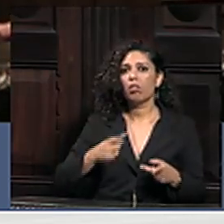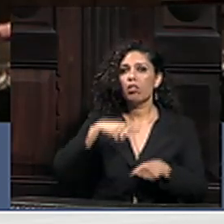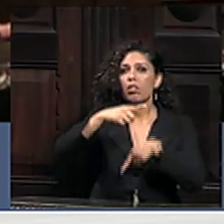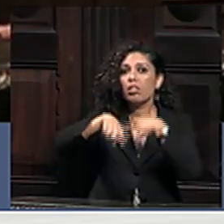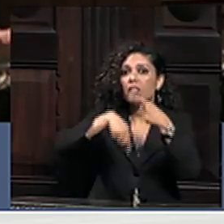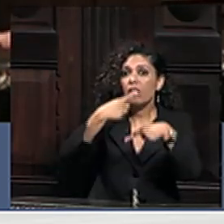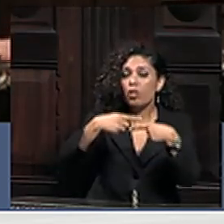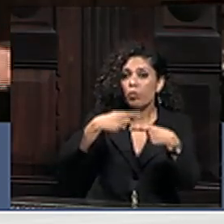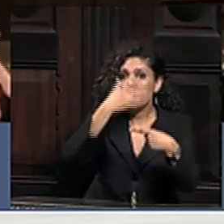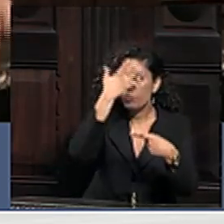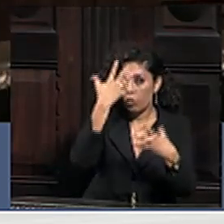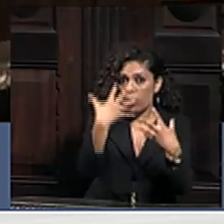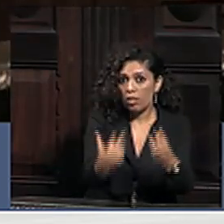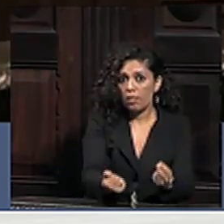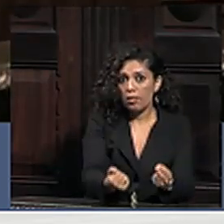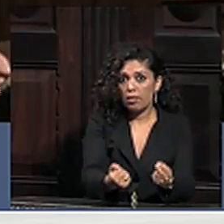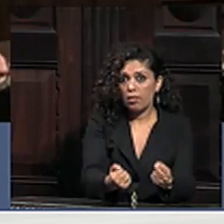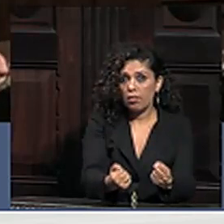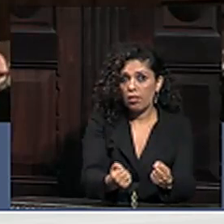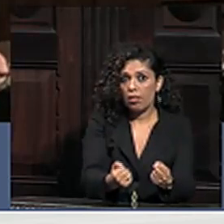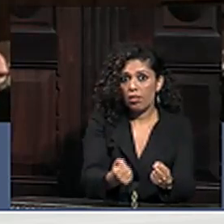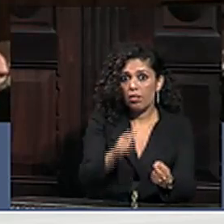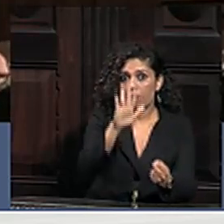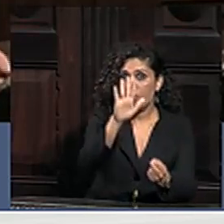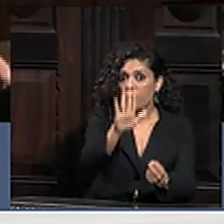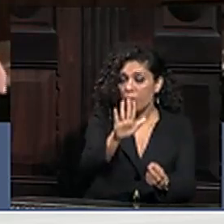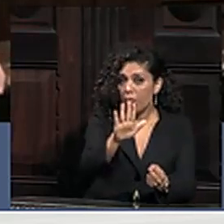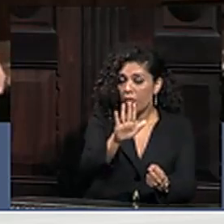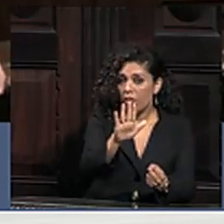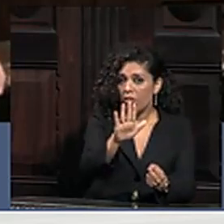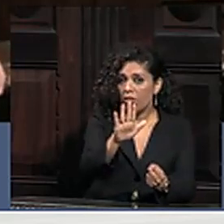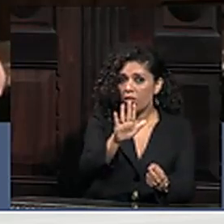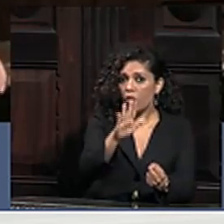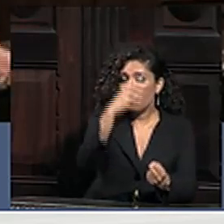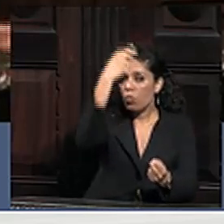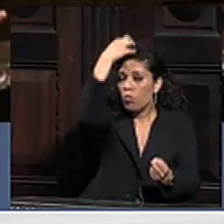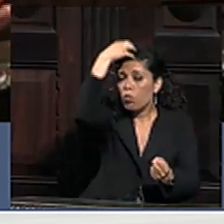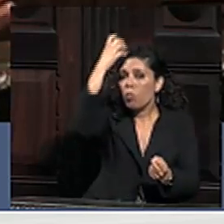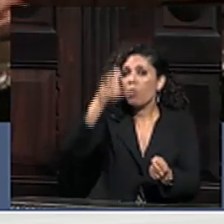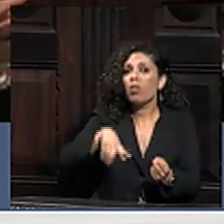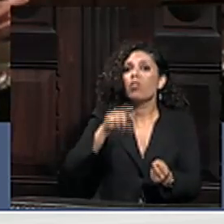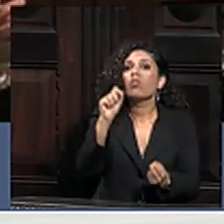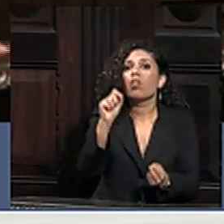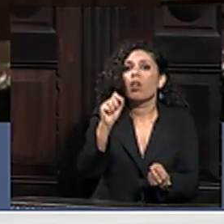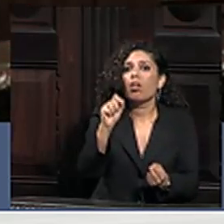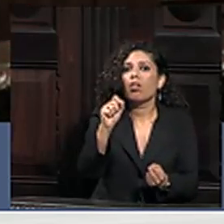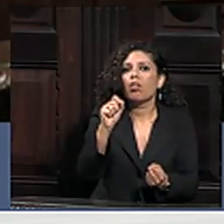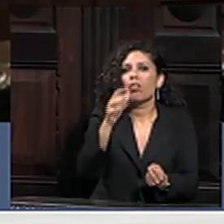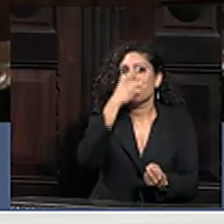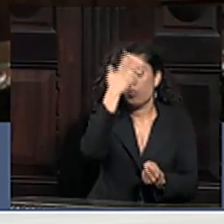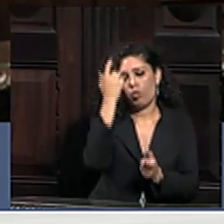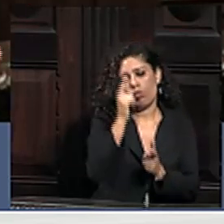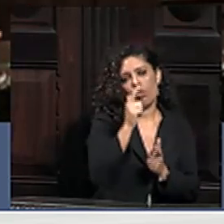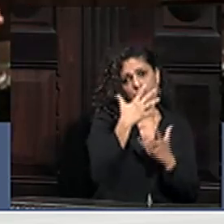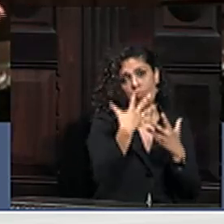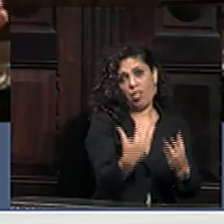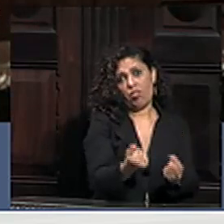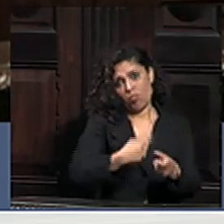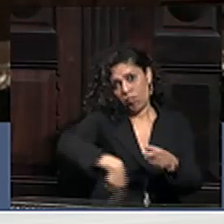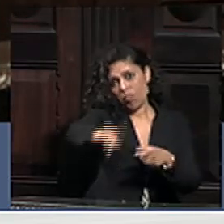ela é cumprida, quem responde é um outro, e não aquele que deu a ordem.